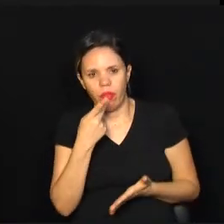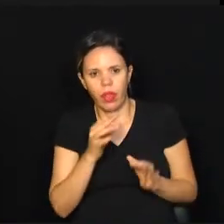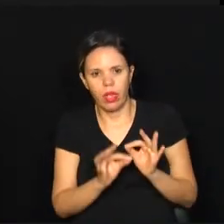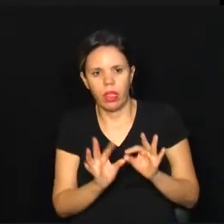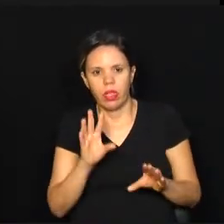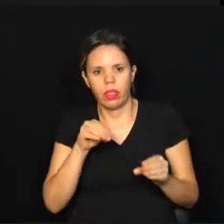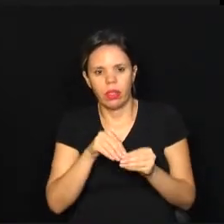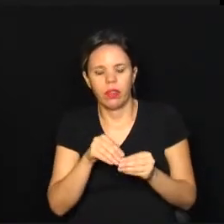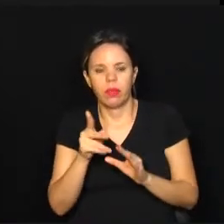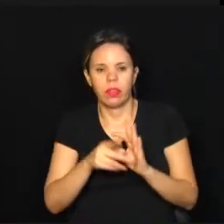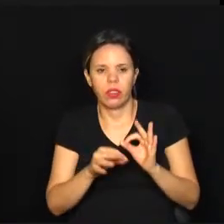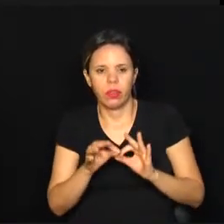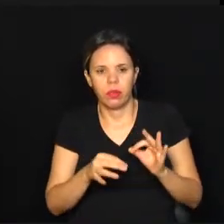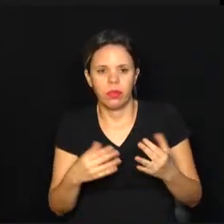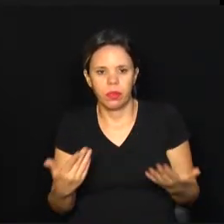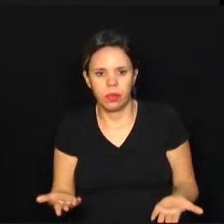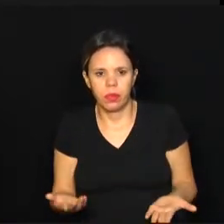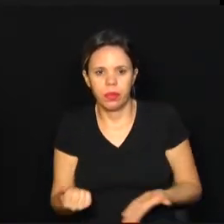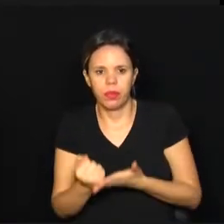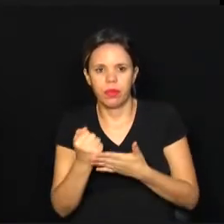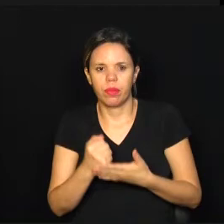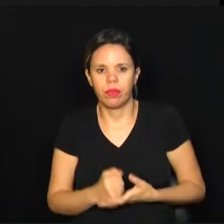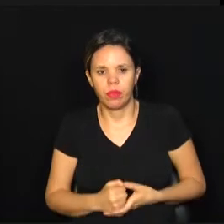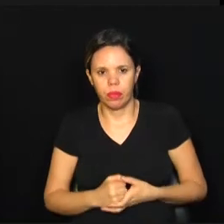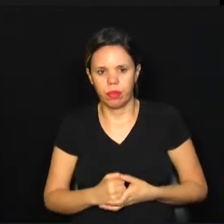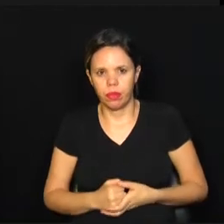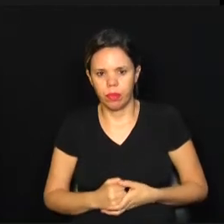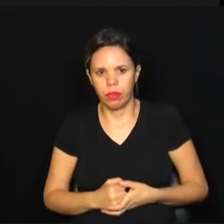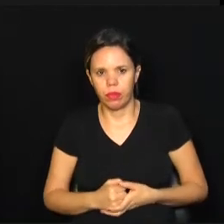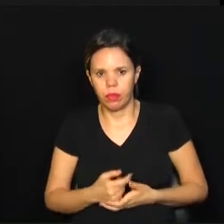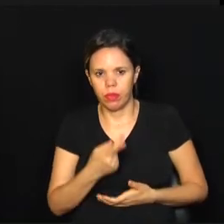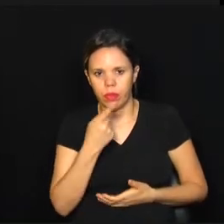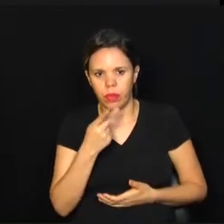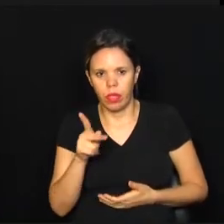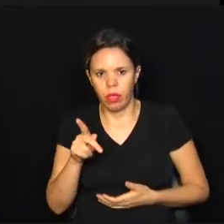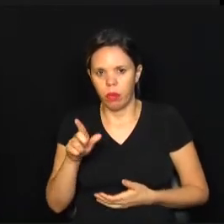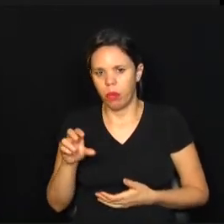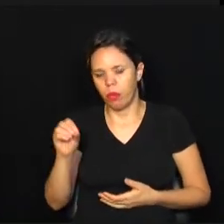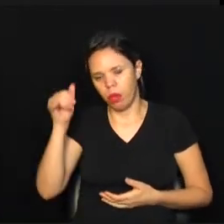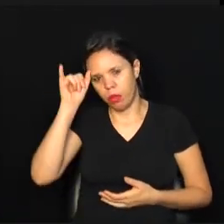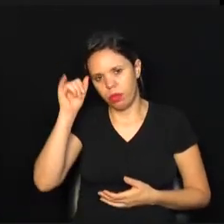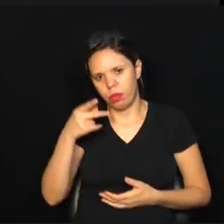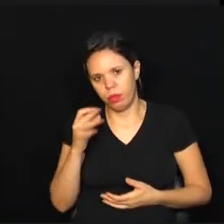do planejamento, então a contribuição, a questão da fala do Paulo. Valeu?